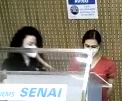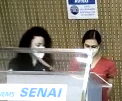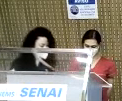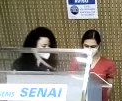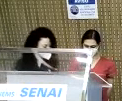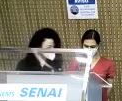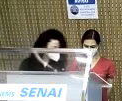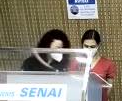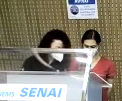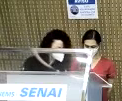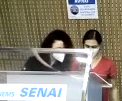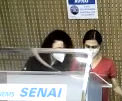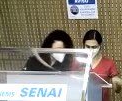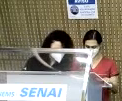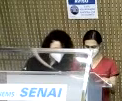7 às 19 horas.